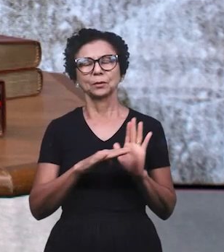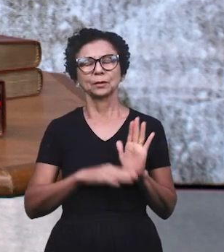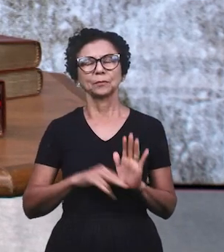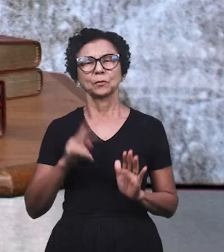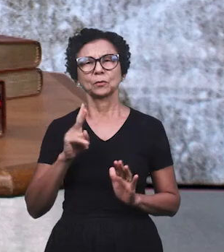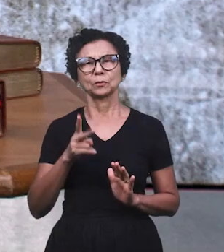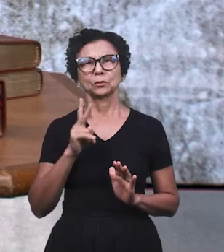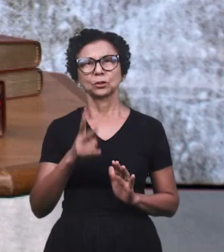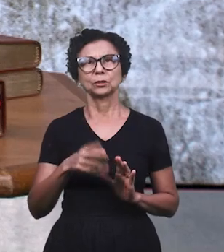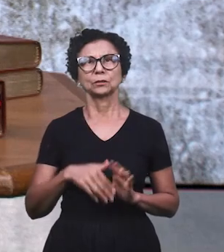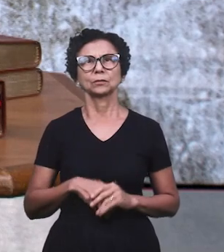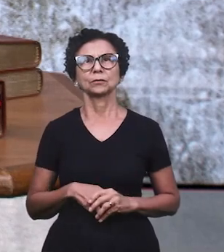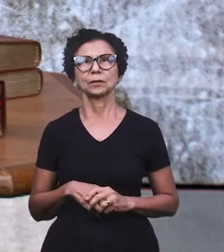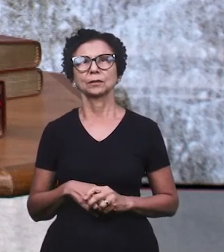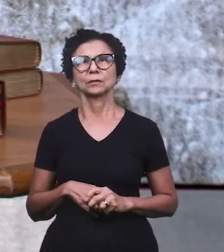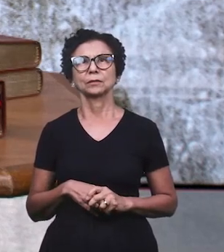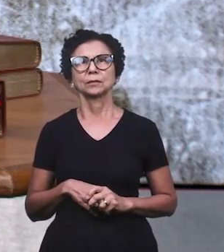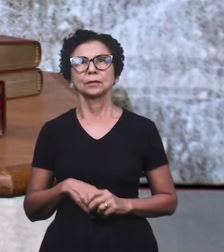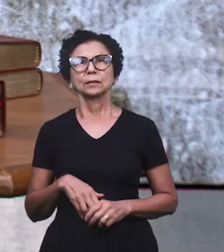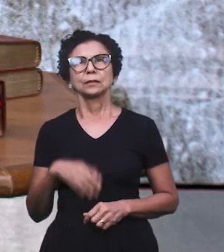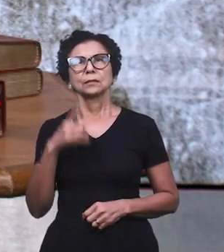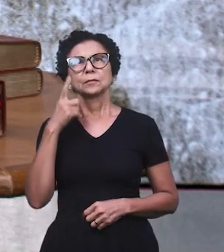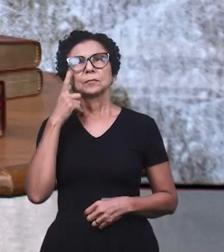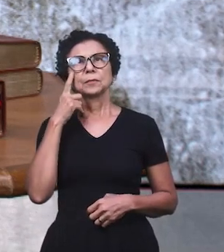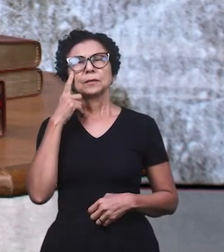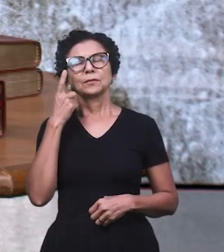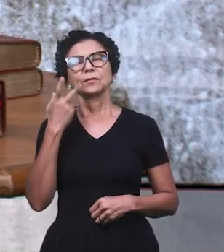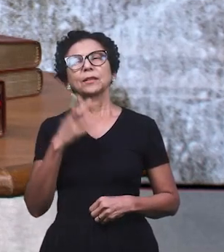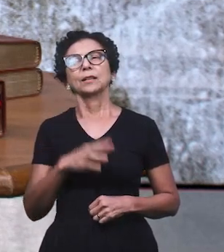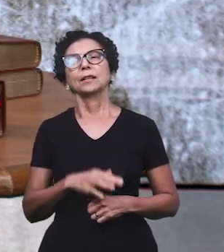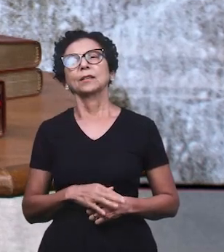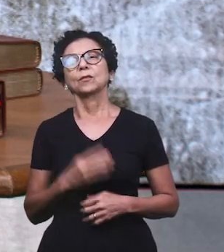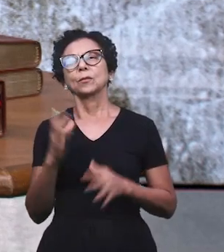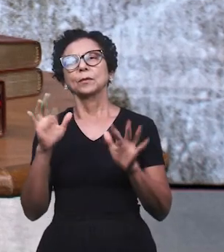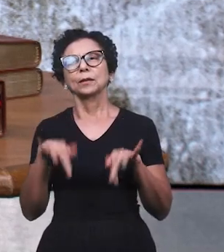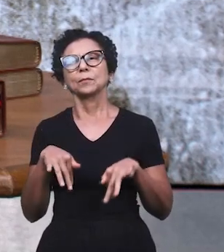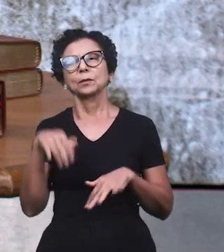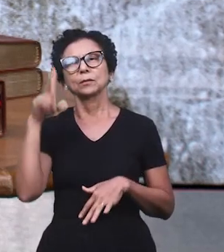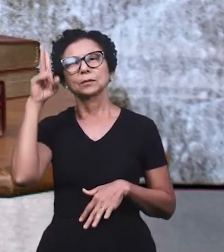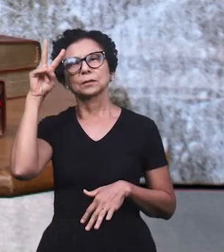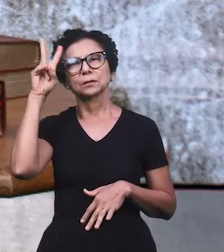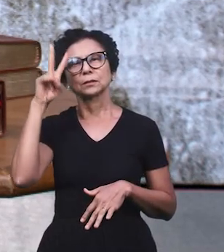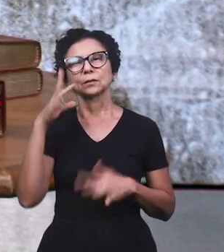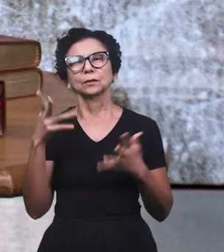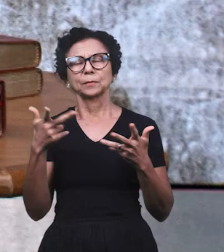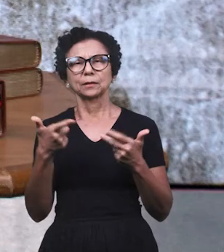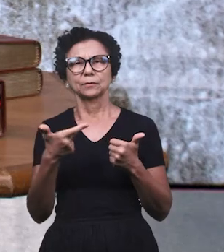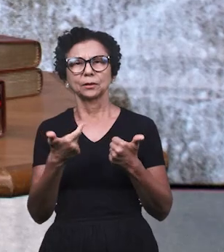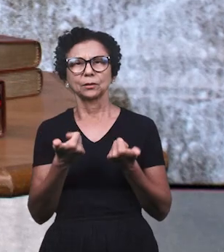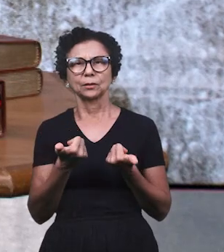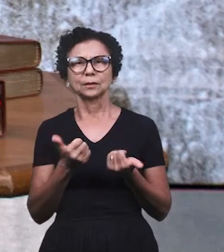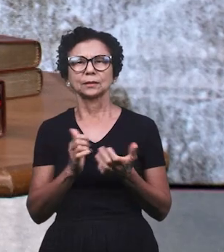ver como transcorreu essa história maravilhosa na palavra de Deus,